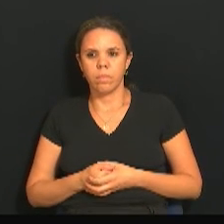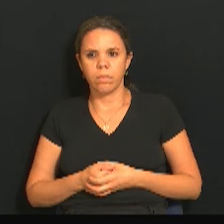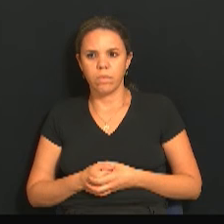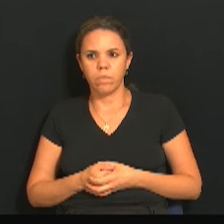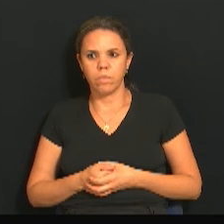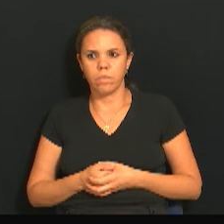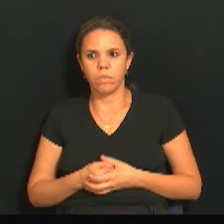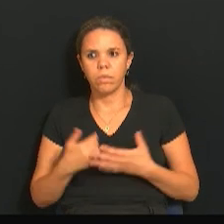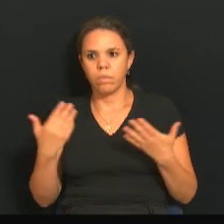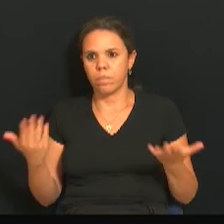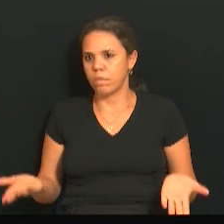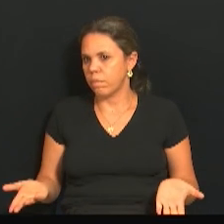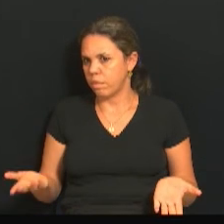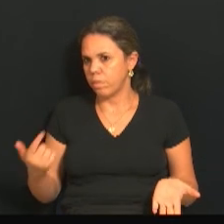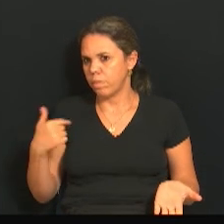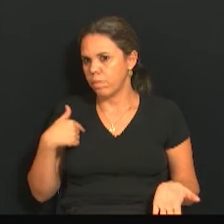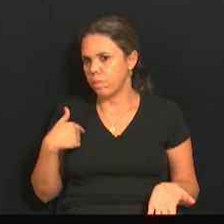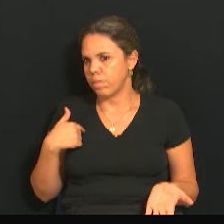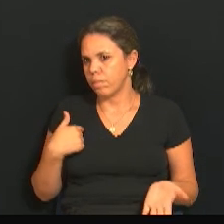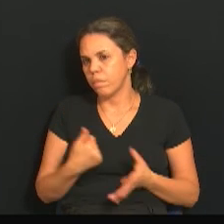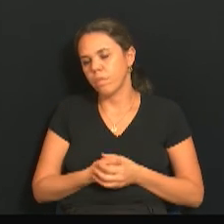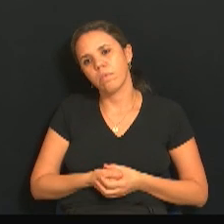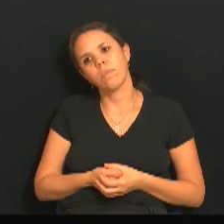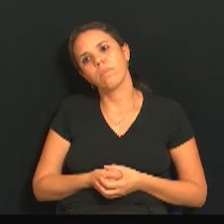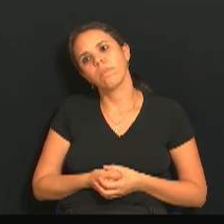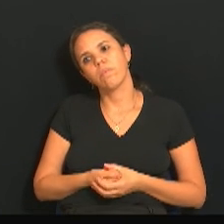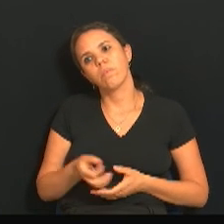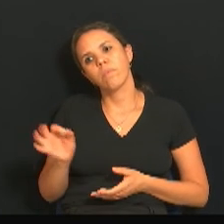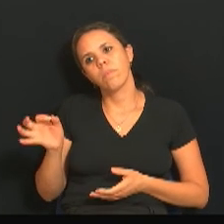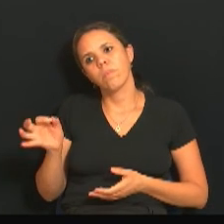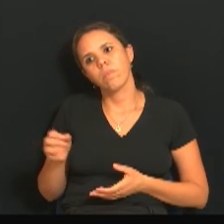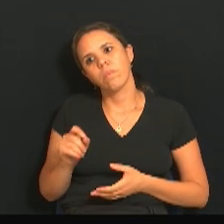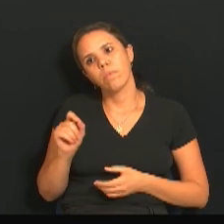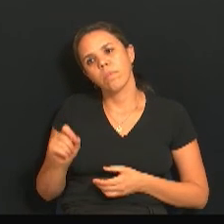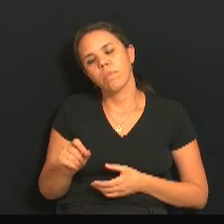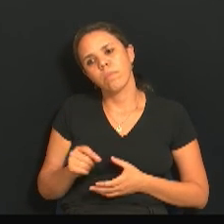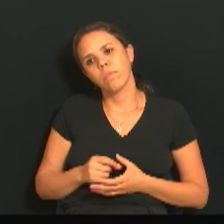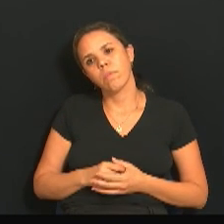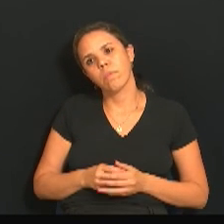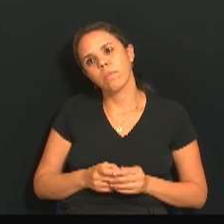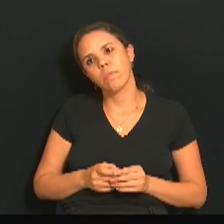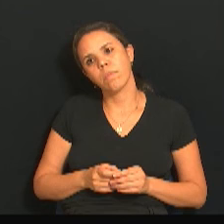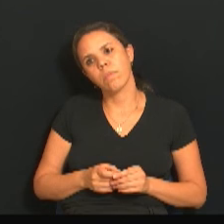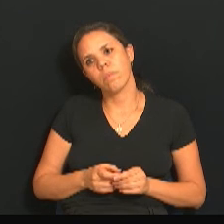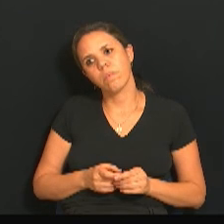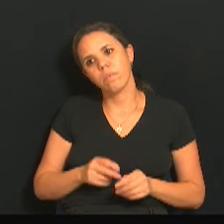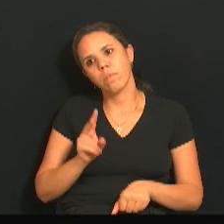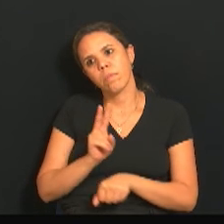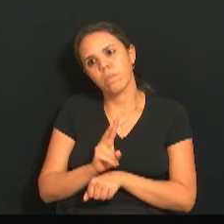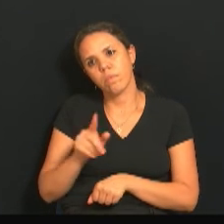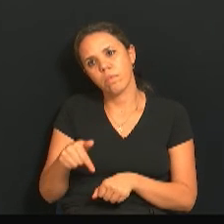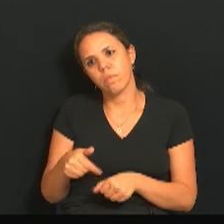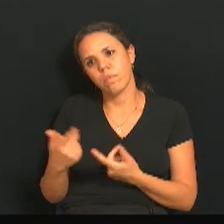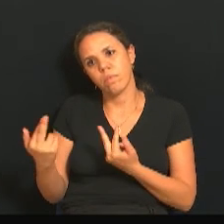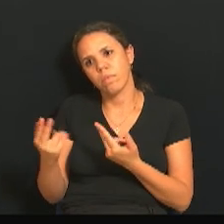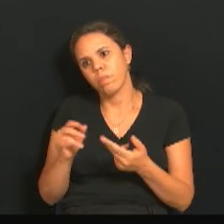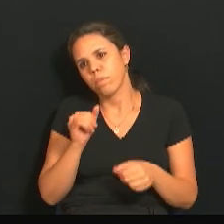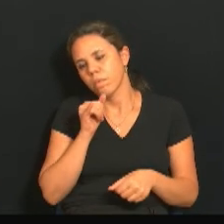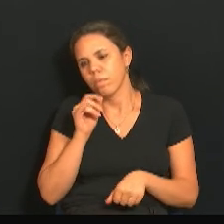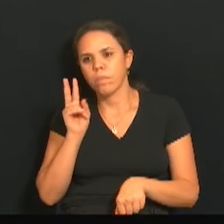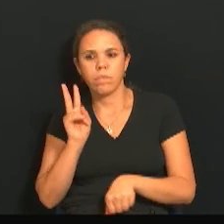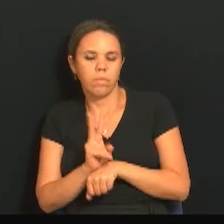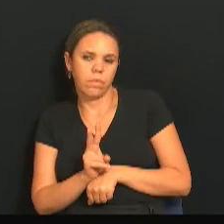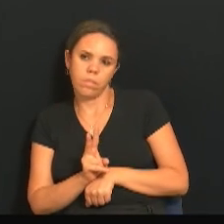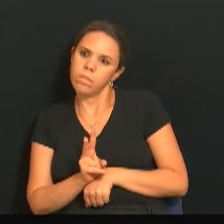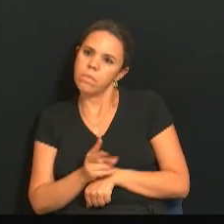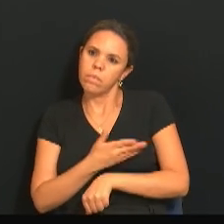Então, eu tenho certeza que a gente cuidar disso é como cuidar, a gente